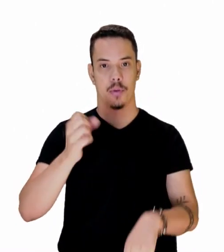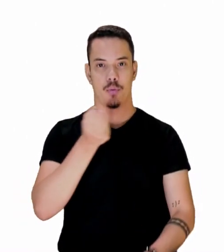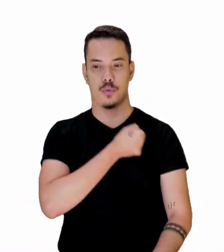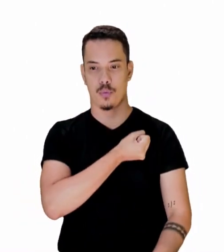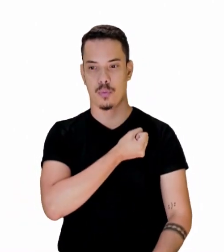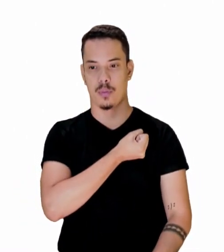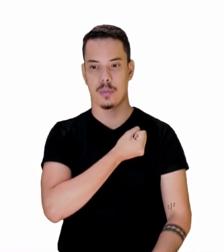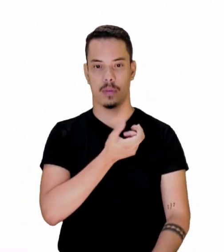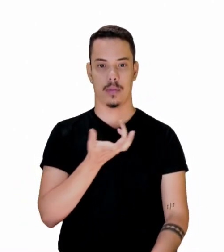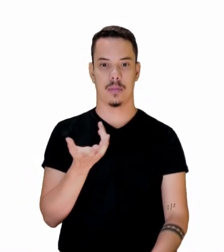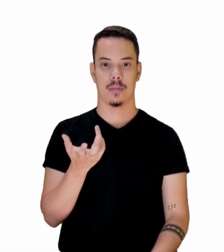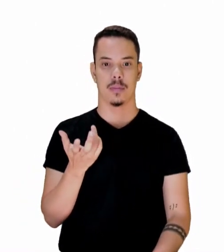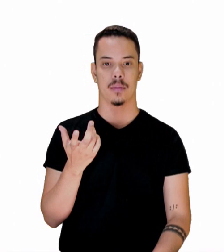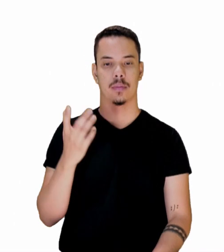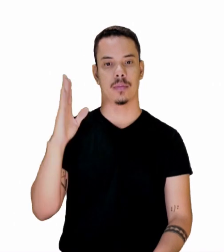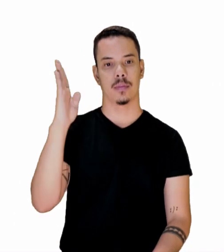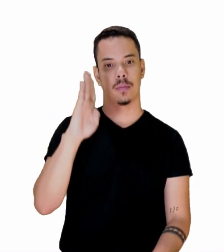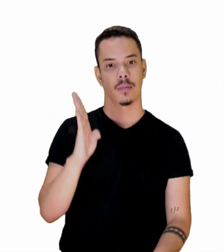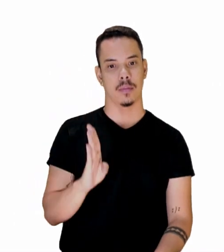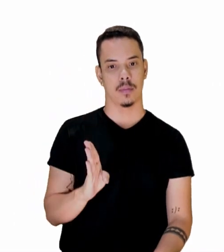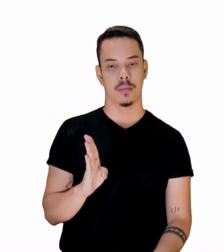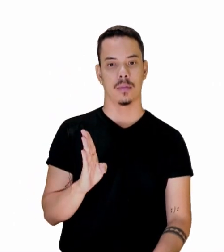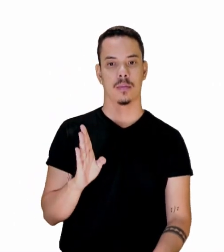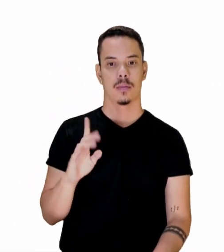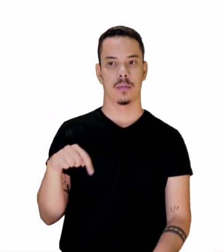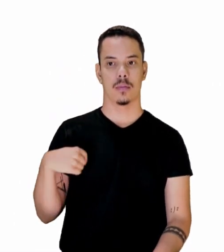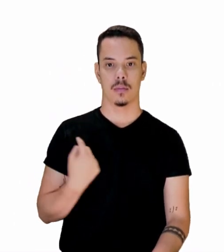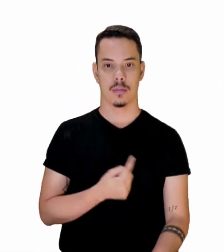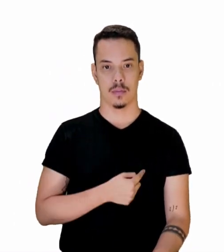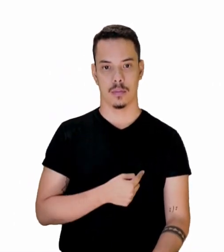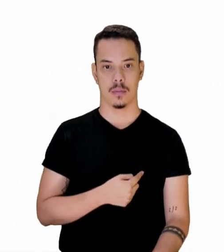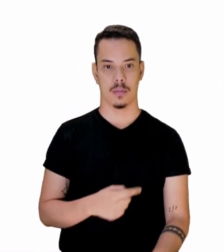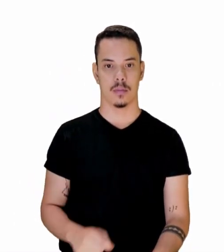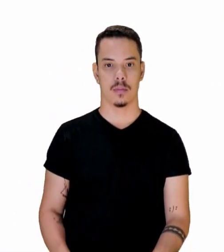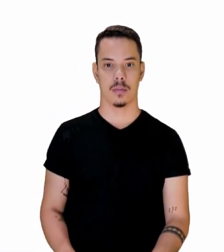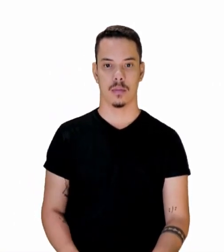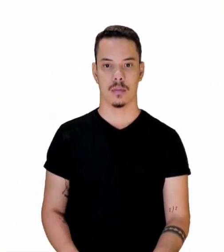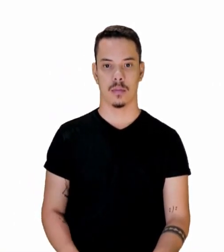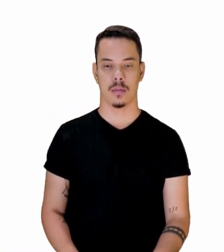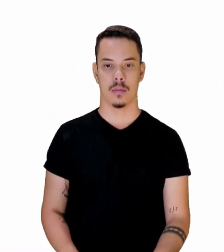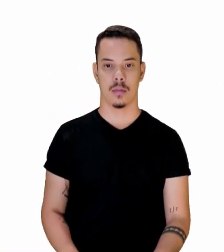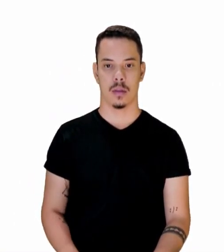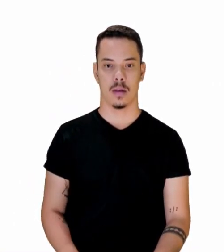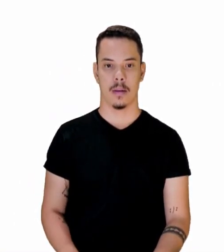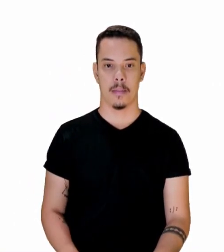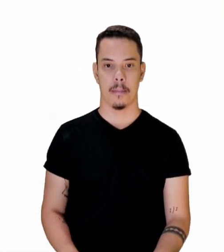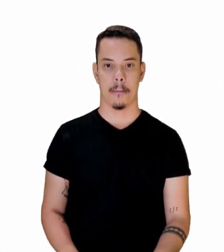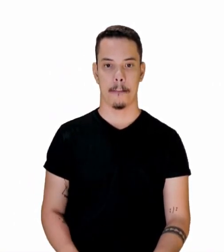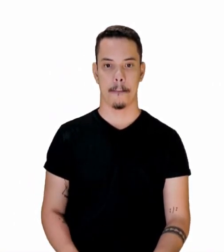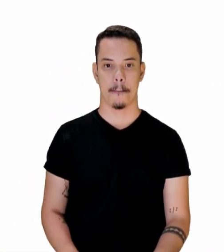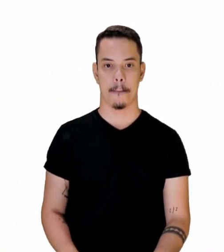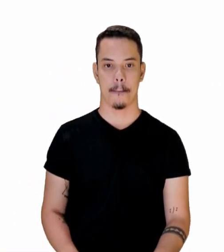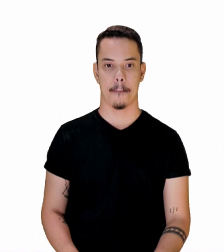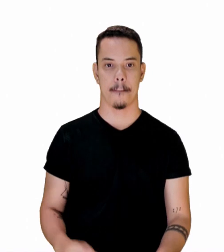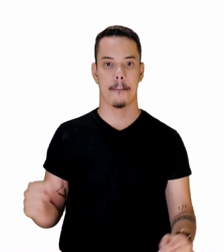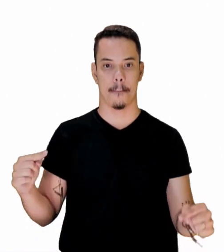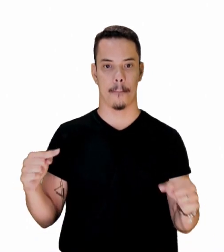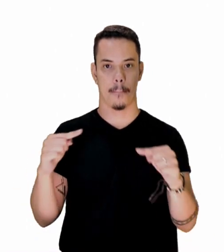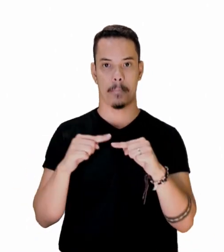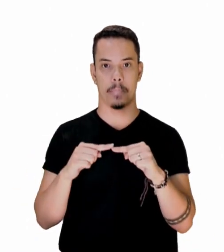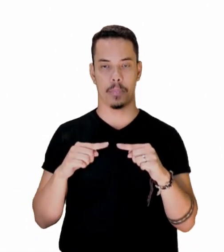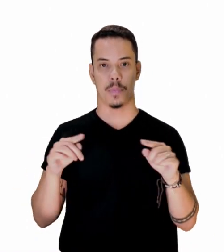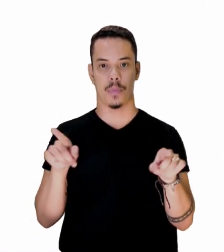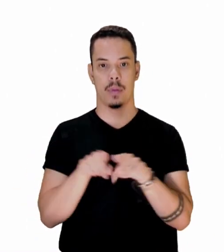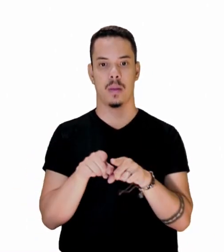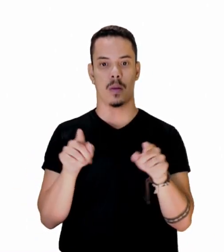certo? Os brasileiros somos alegres, né? Que fazendo aqui a questão da concordância,